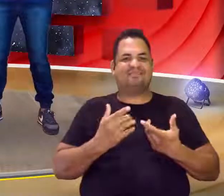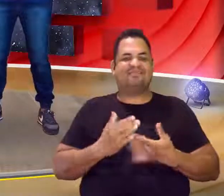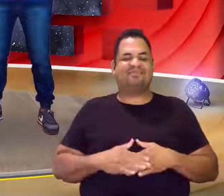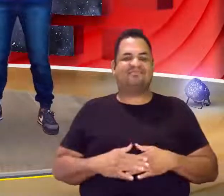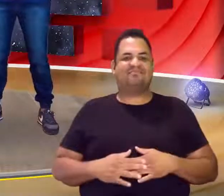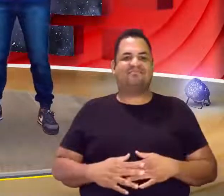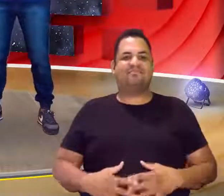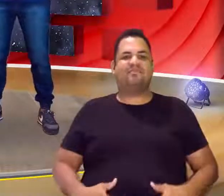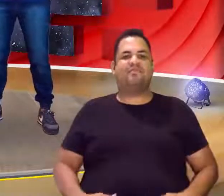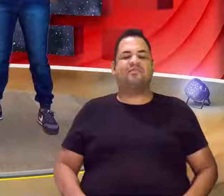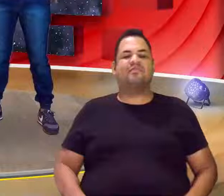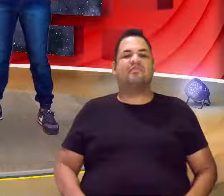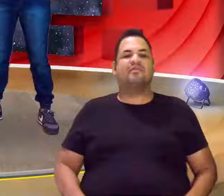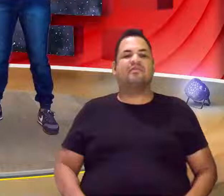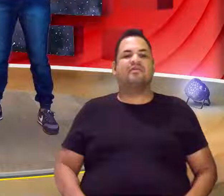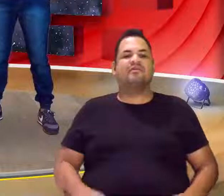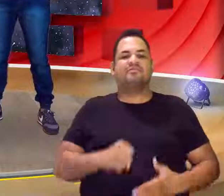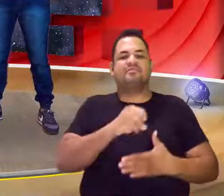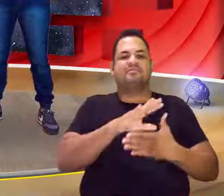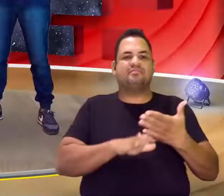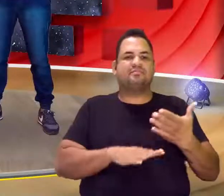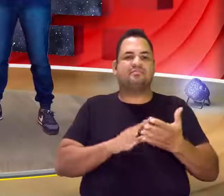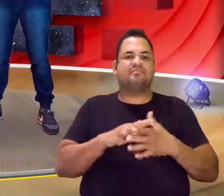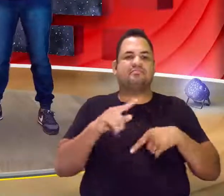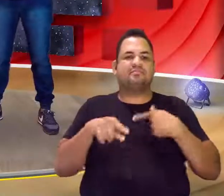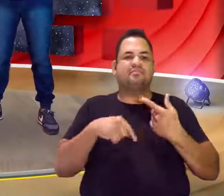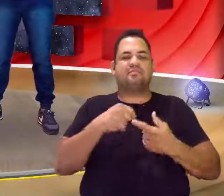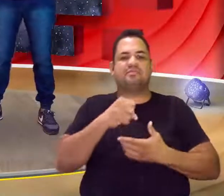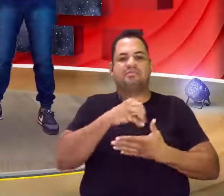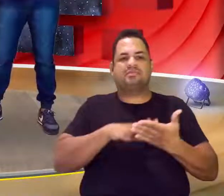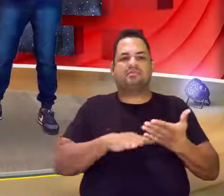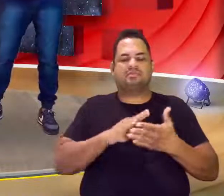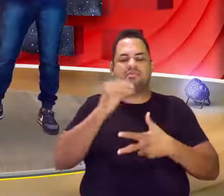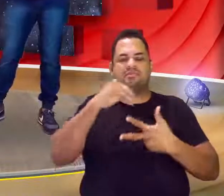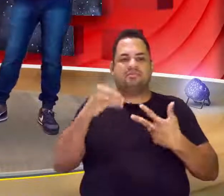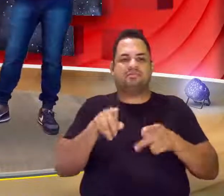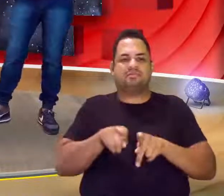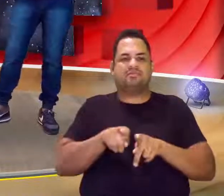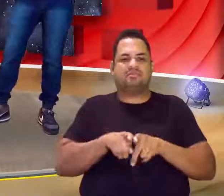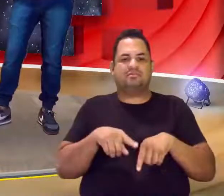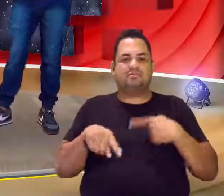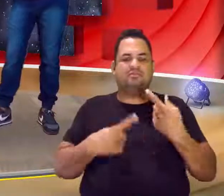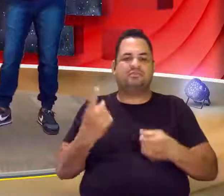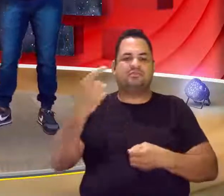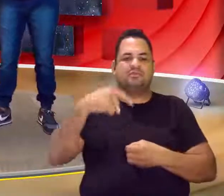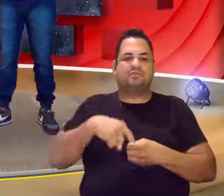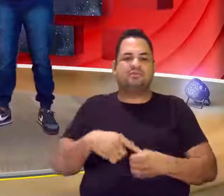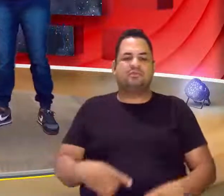aguenta sim, tá? E claro, atividades de sala, mais questões do Enem para vocês também. Até já!